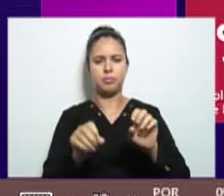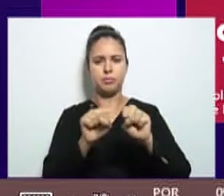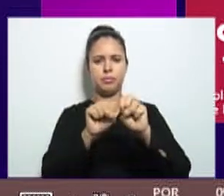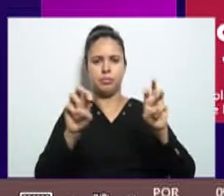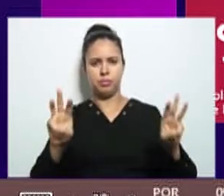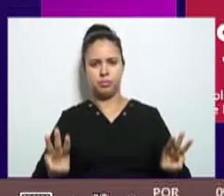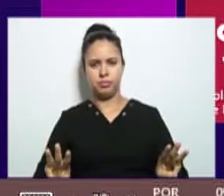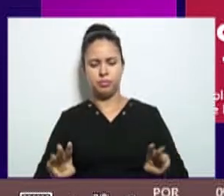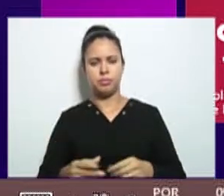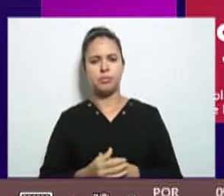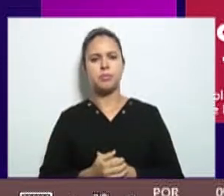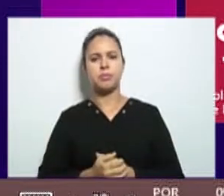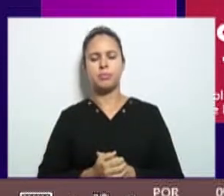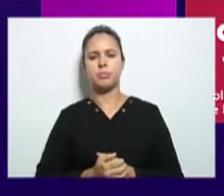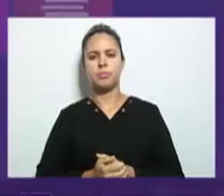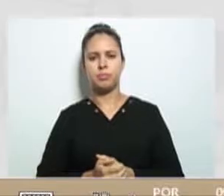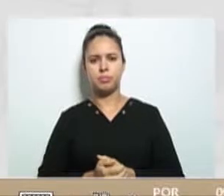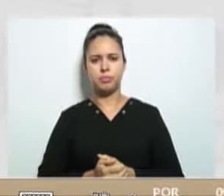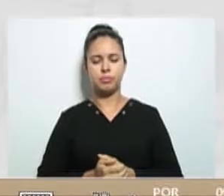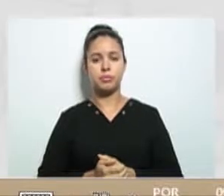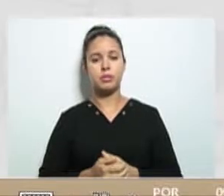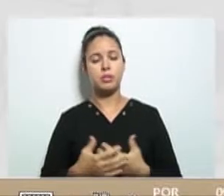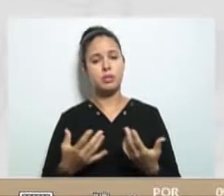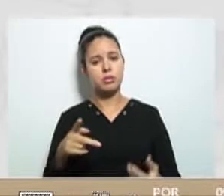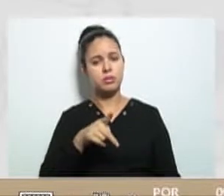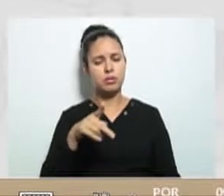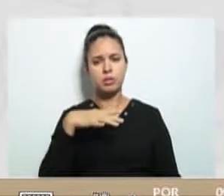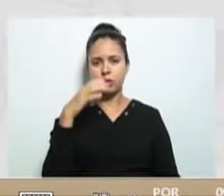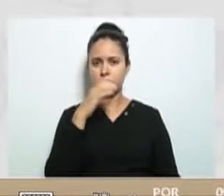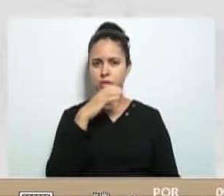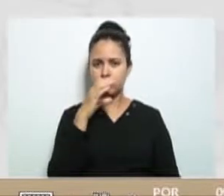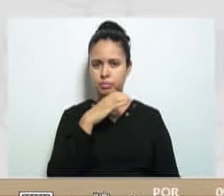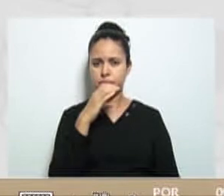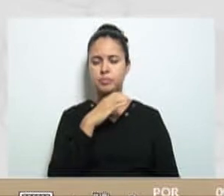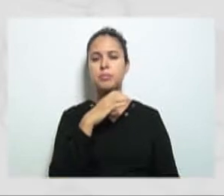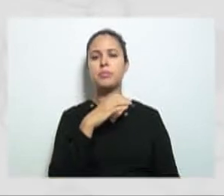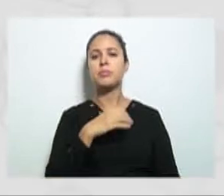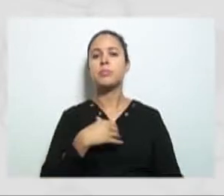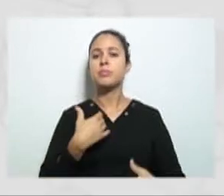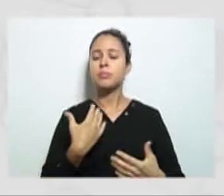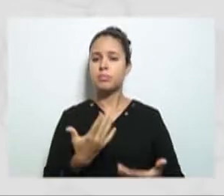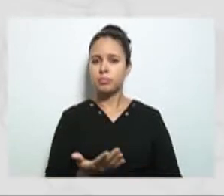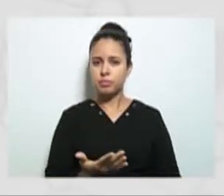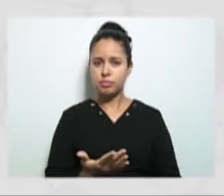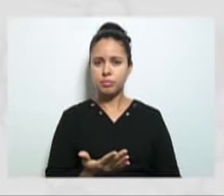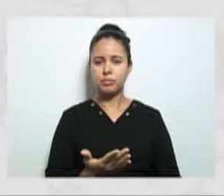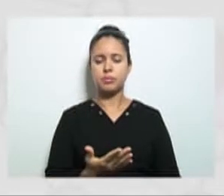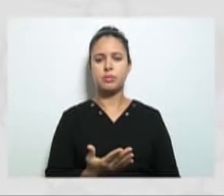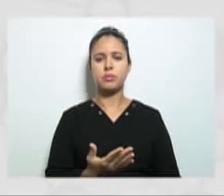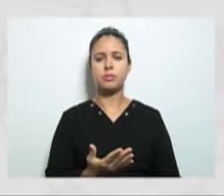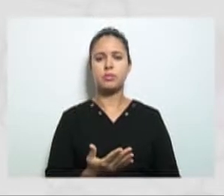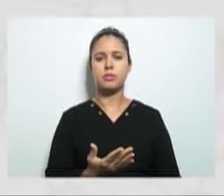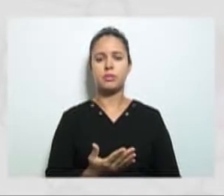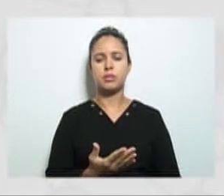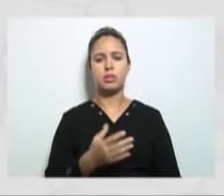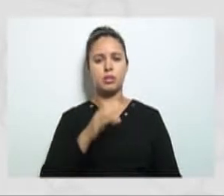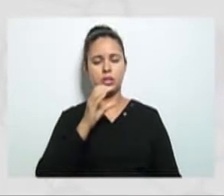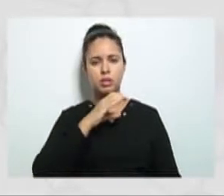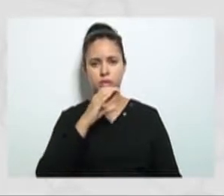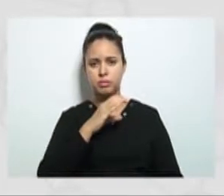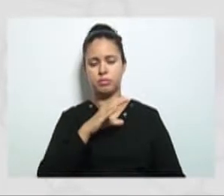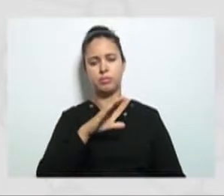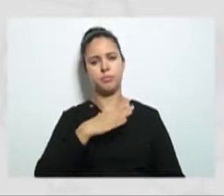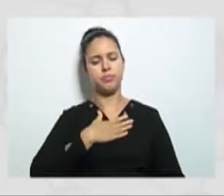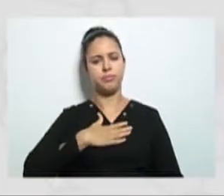operacional, tá? Ah, professor, foi muito rápido essa explicação de Windows, né? Passou muito rápido.